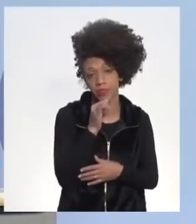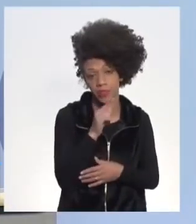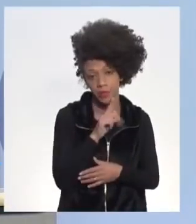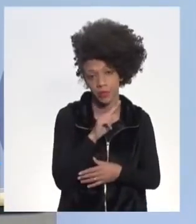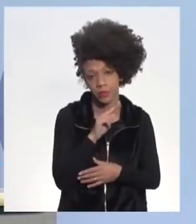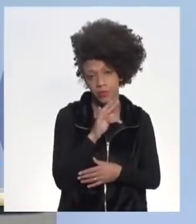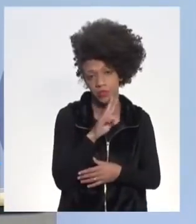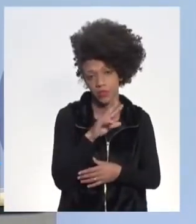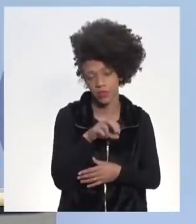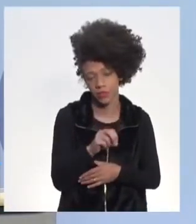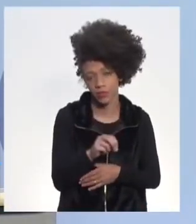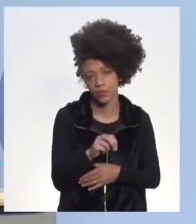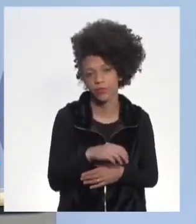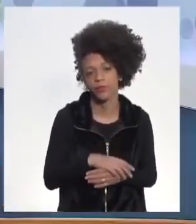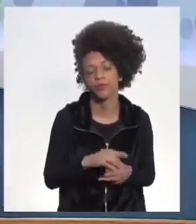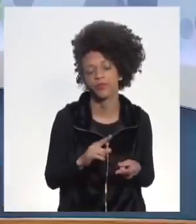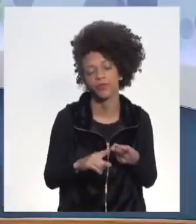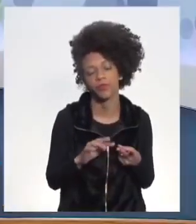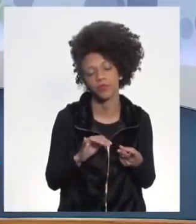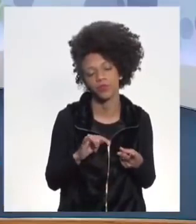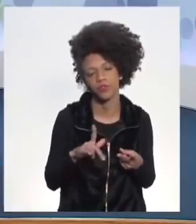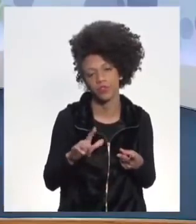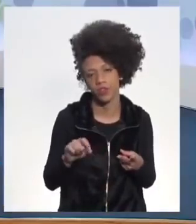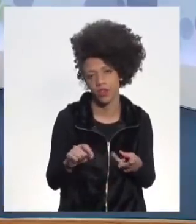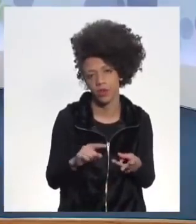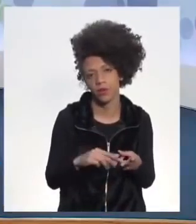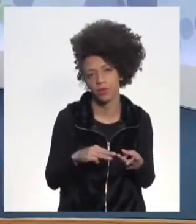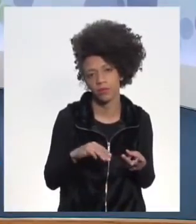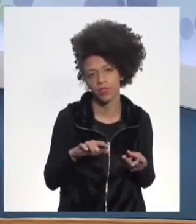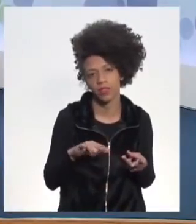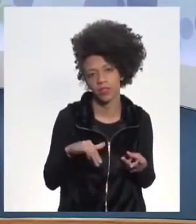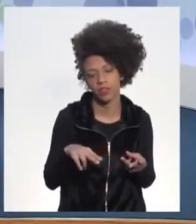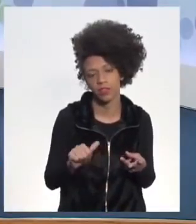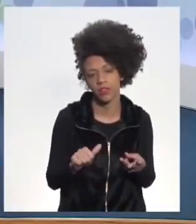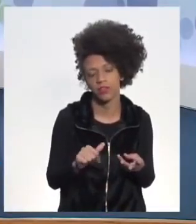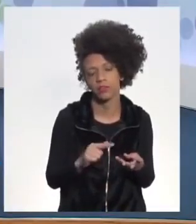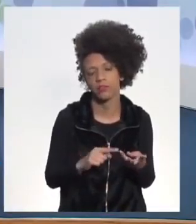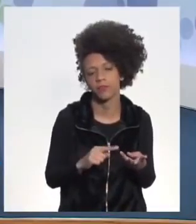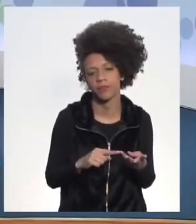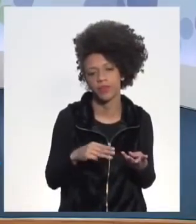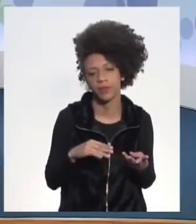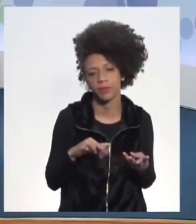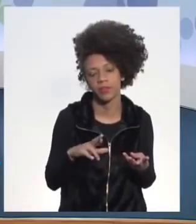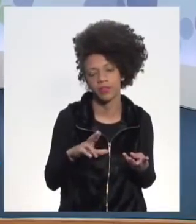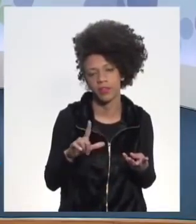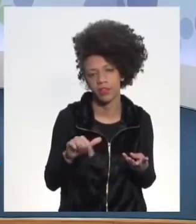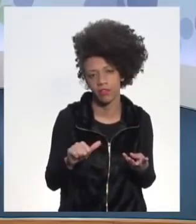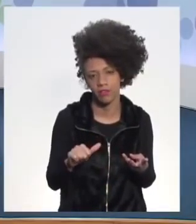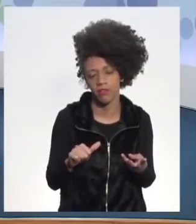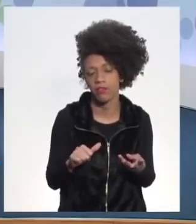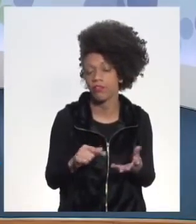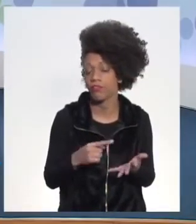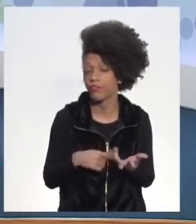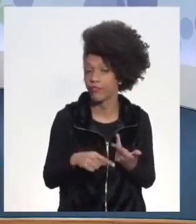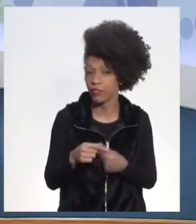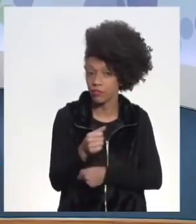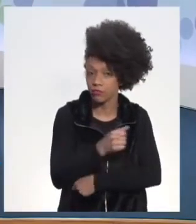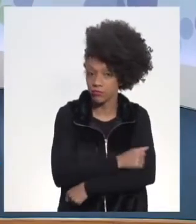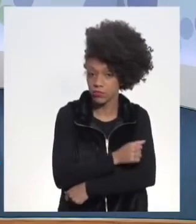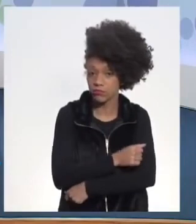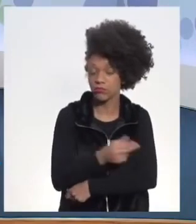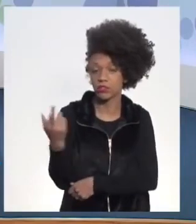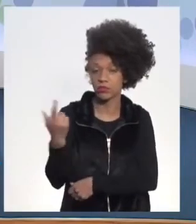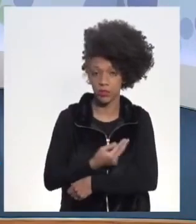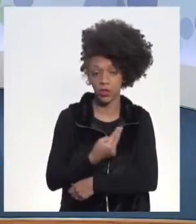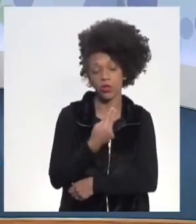como resposta, o Tiago, a Milena também colocou, Mirella, muitos colocando essa